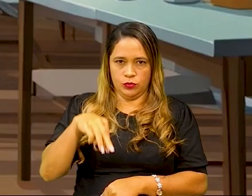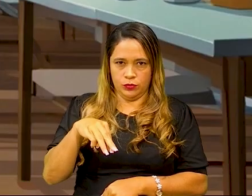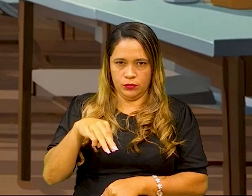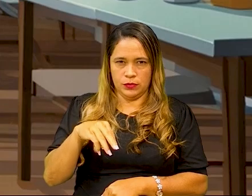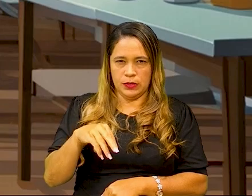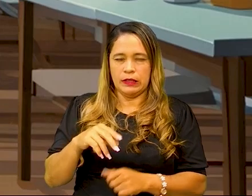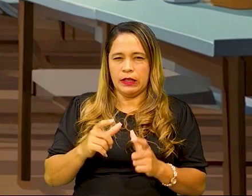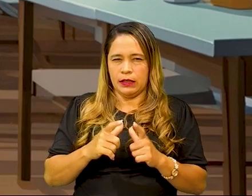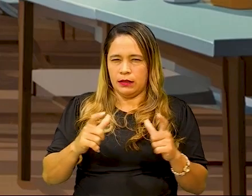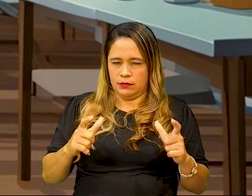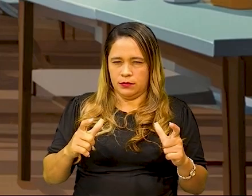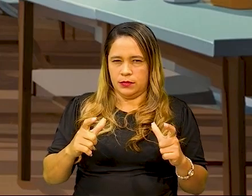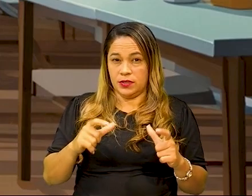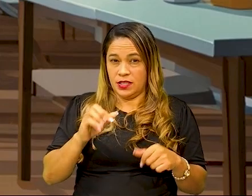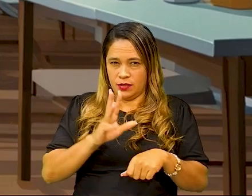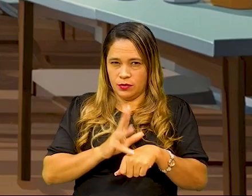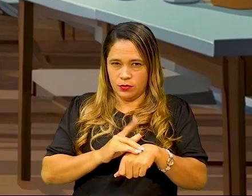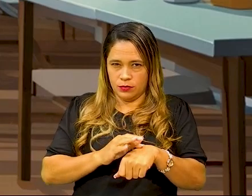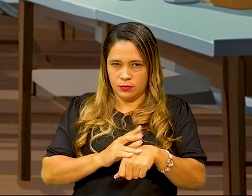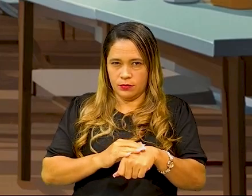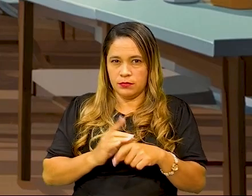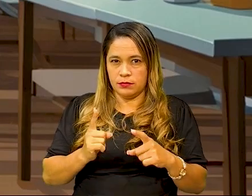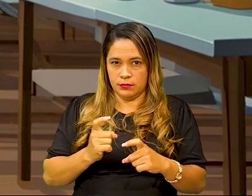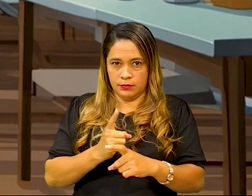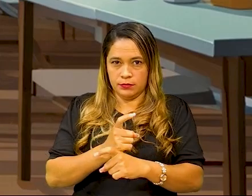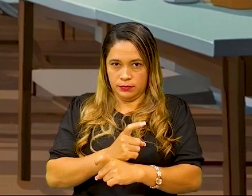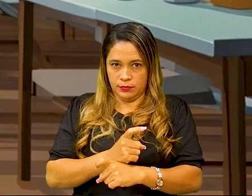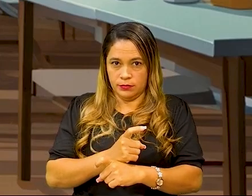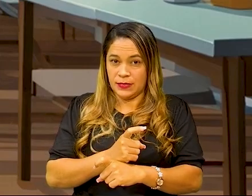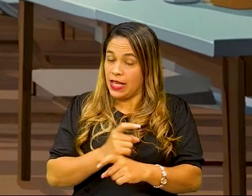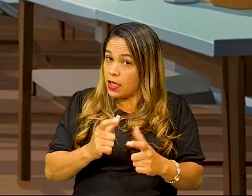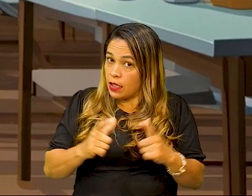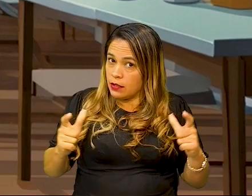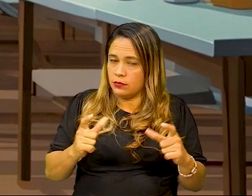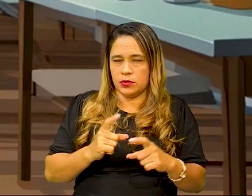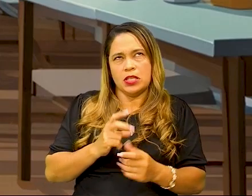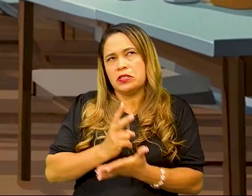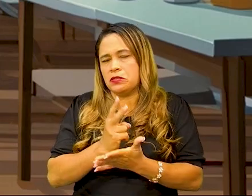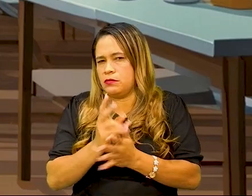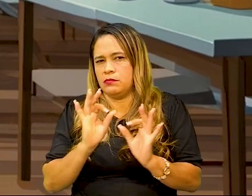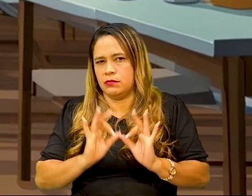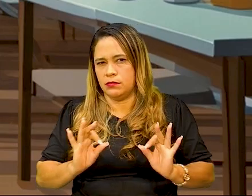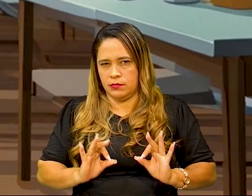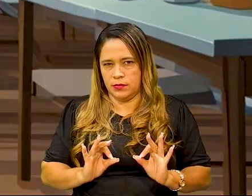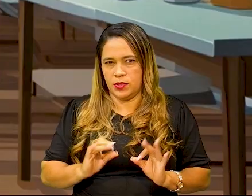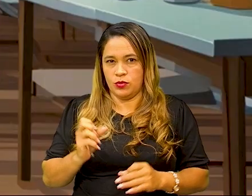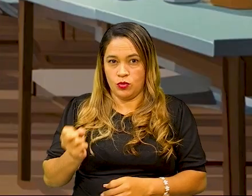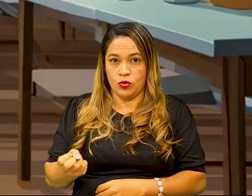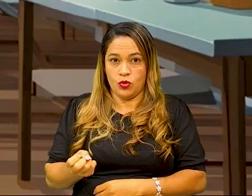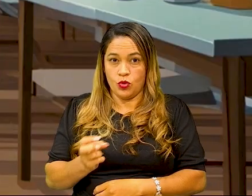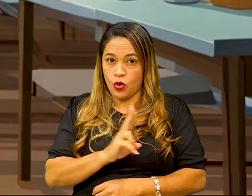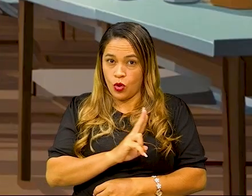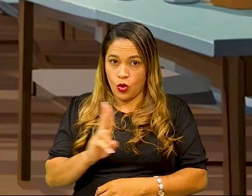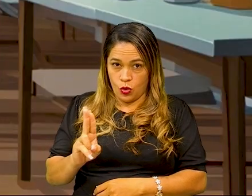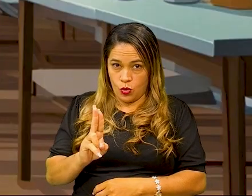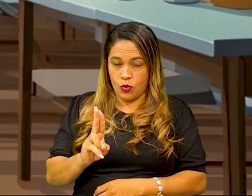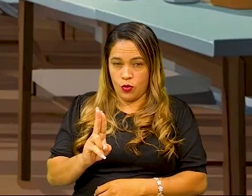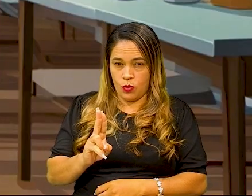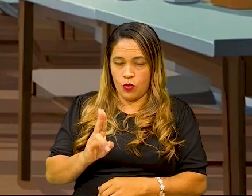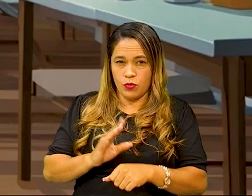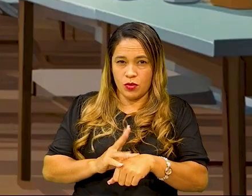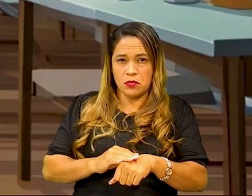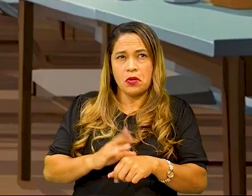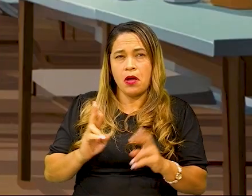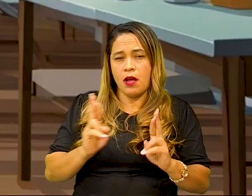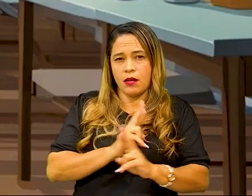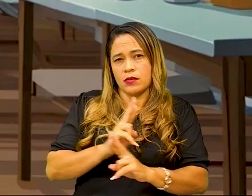grande maioria dessas doenças bacterianas, na grande maioria, não é sempre assim não, tá? O nome da doença está muito relacionado com o